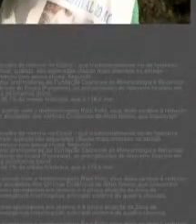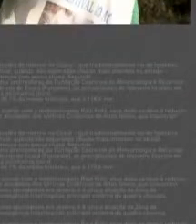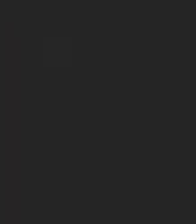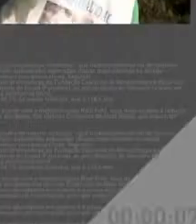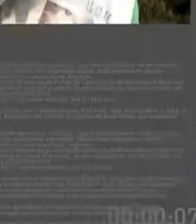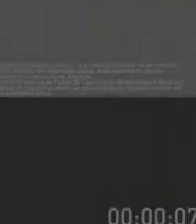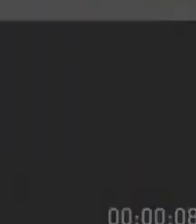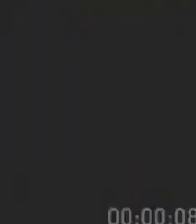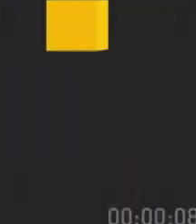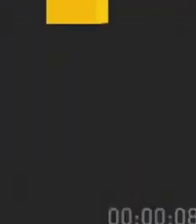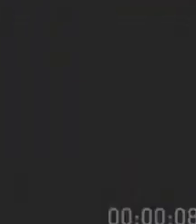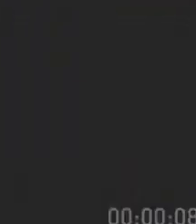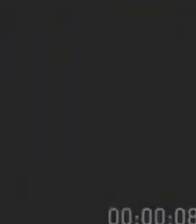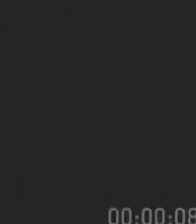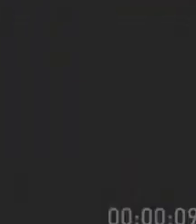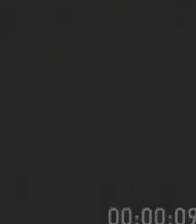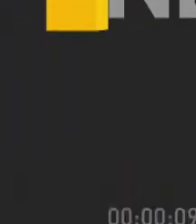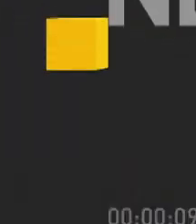ae